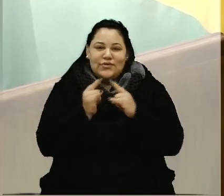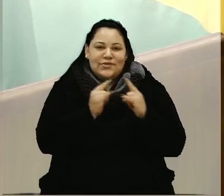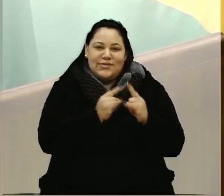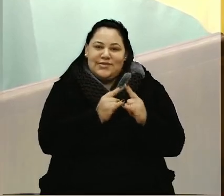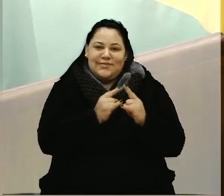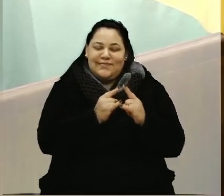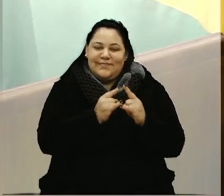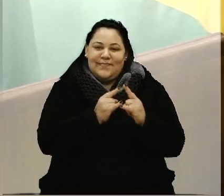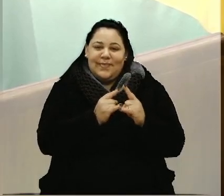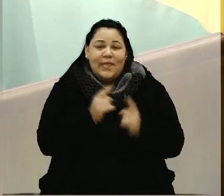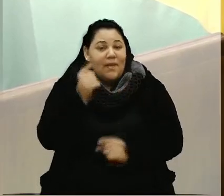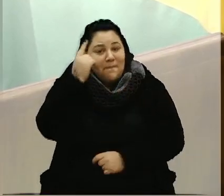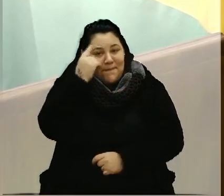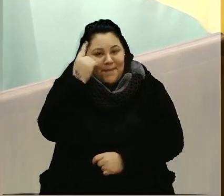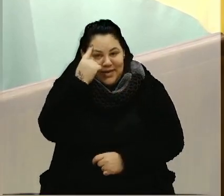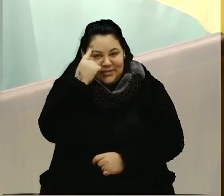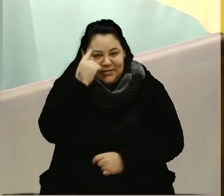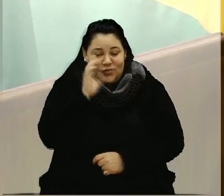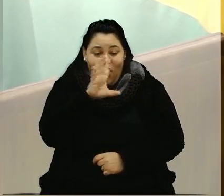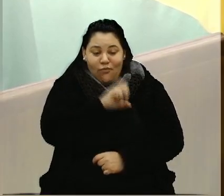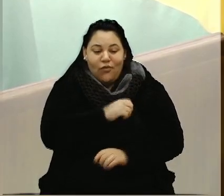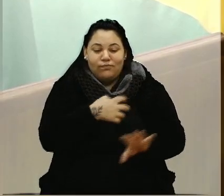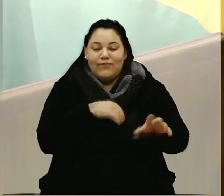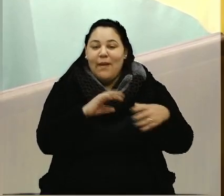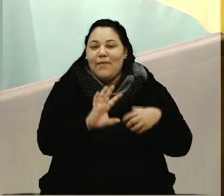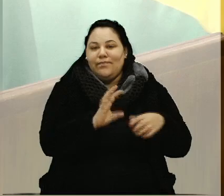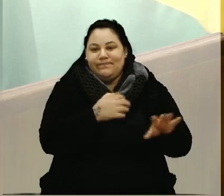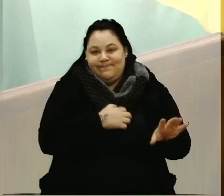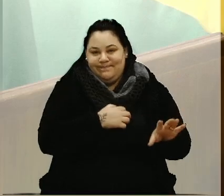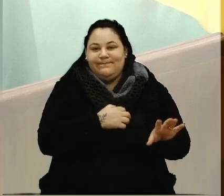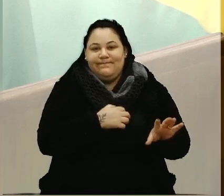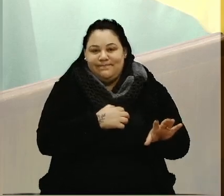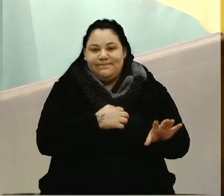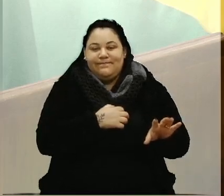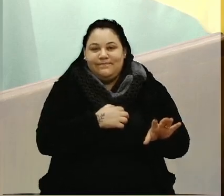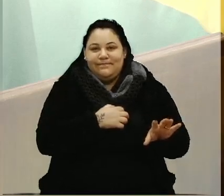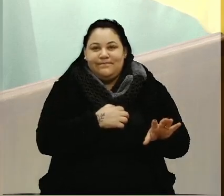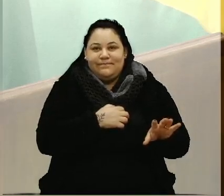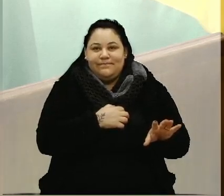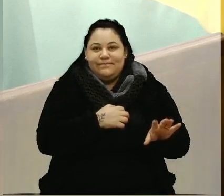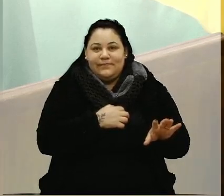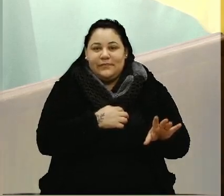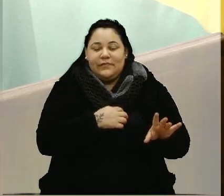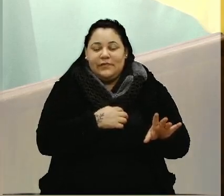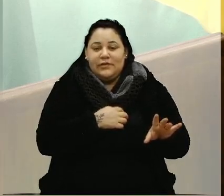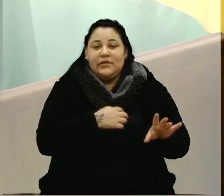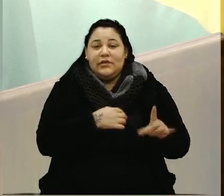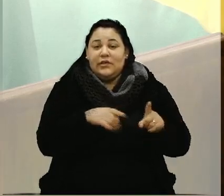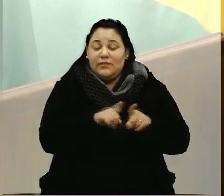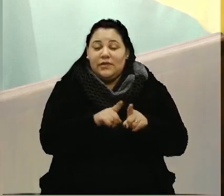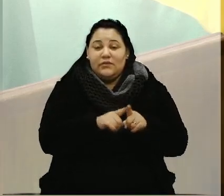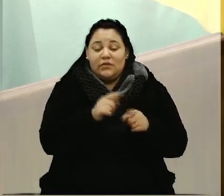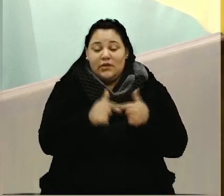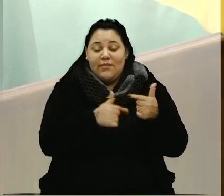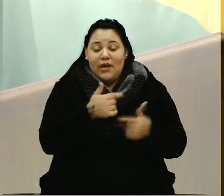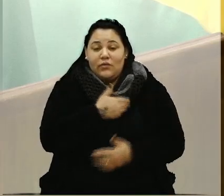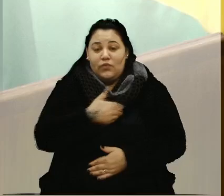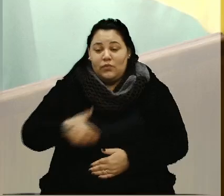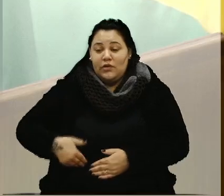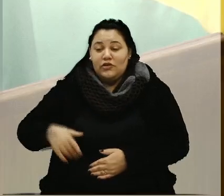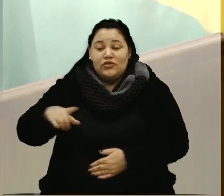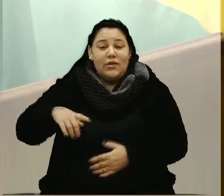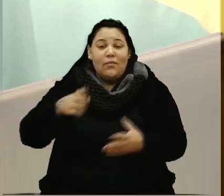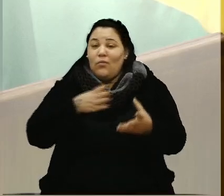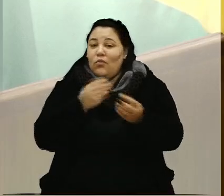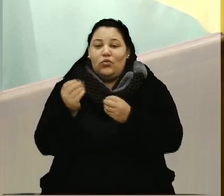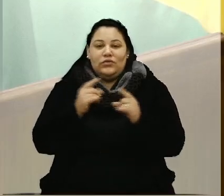pensam no amor ao próximo. Que além do serviço público, temos muitas, mas muitas